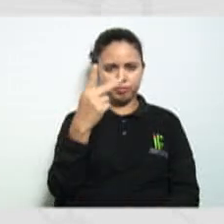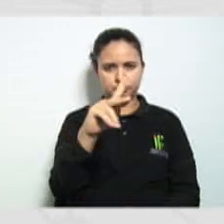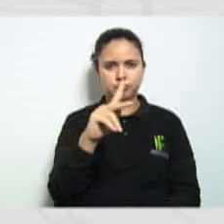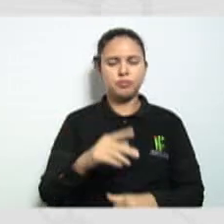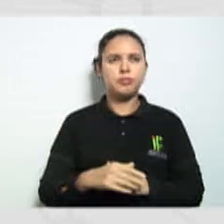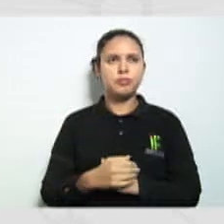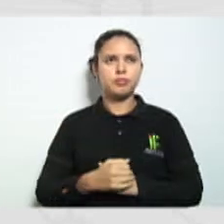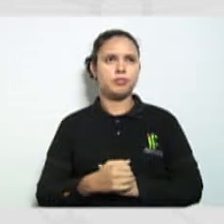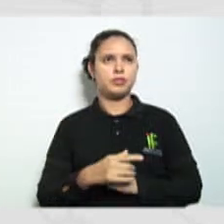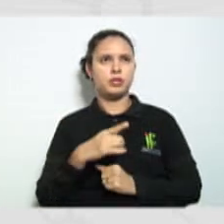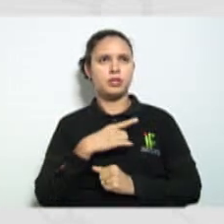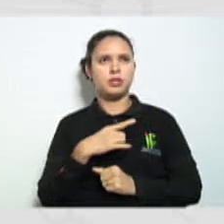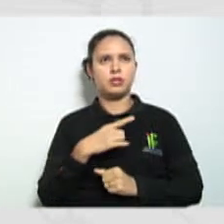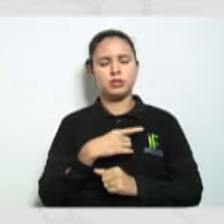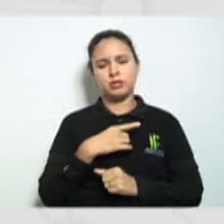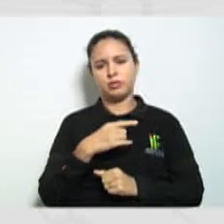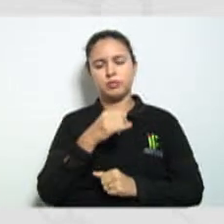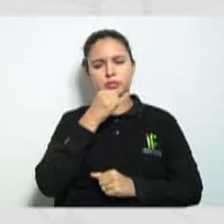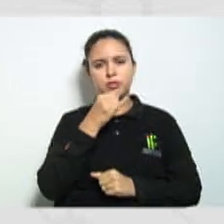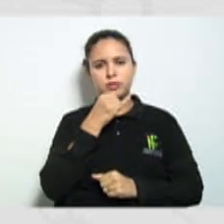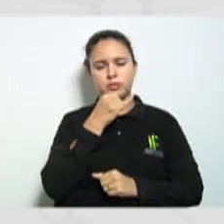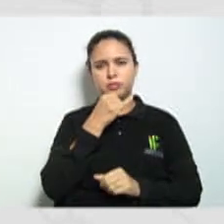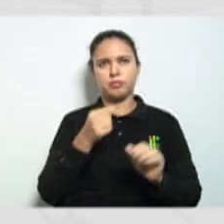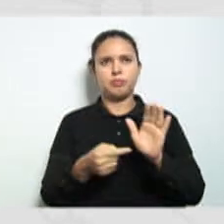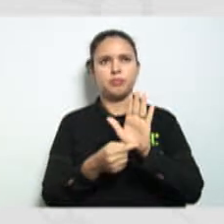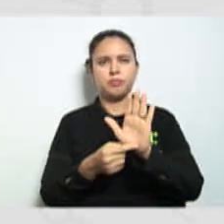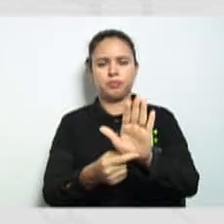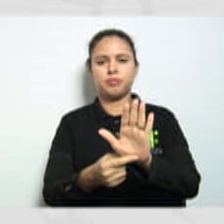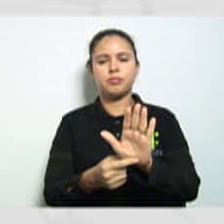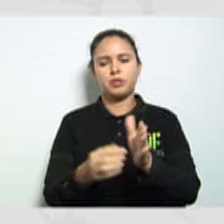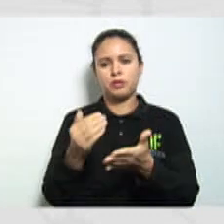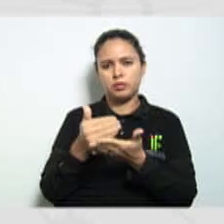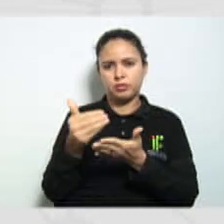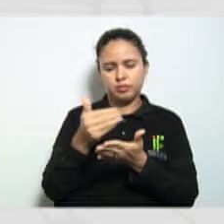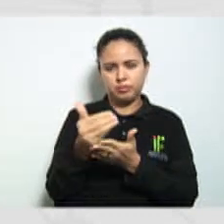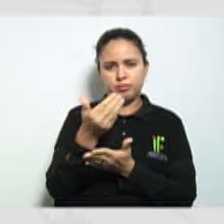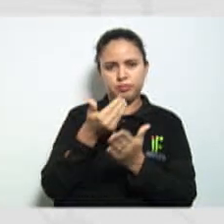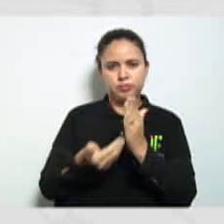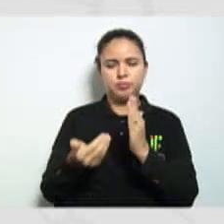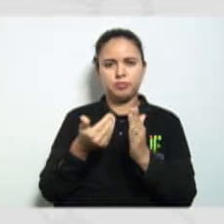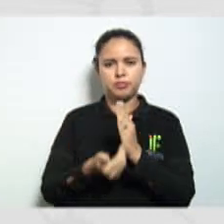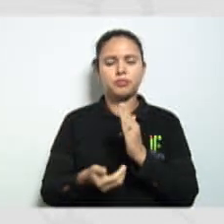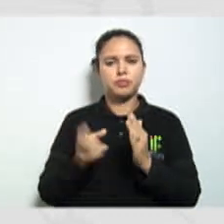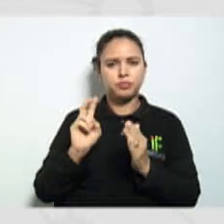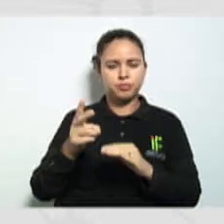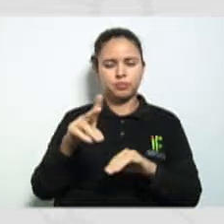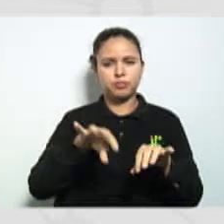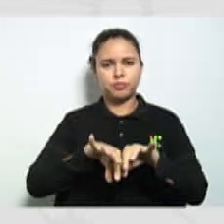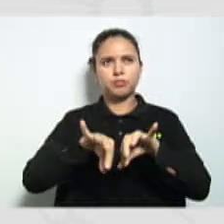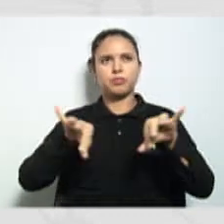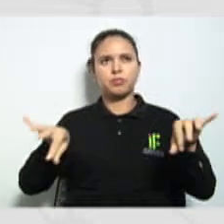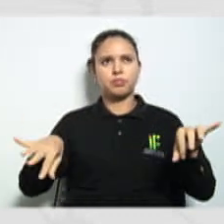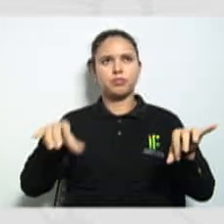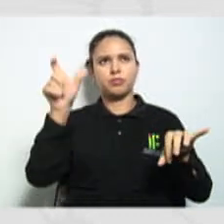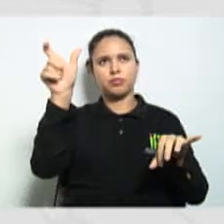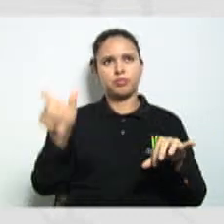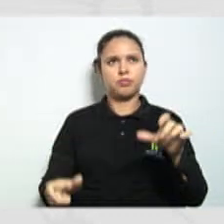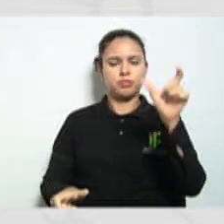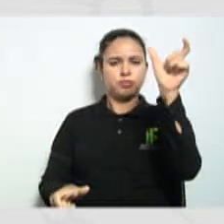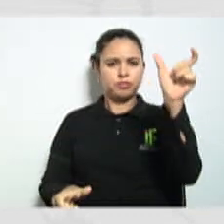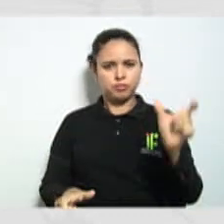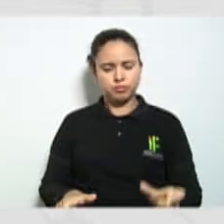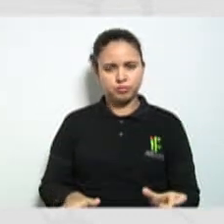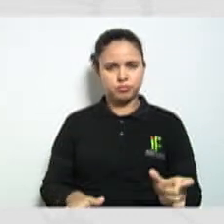nós temos um exemplo de demonstração de sobras e perdas, sempre separando. Por isso que